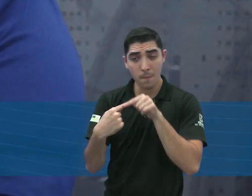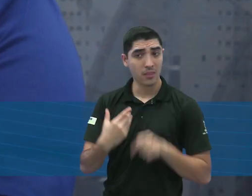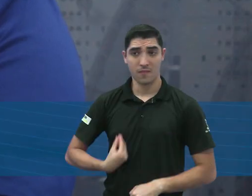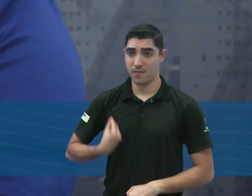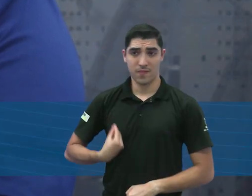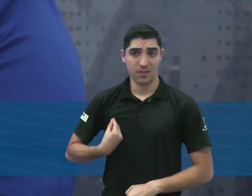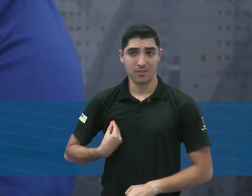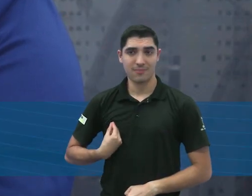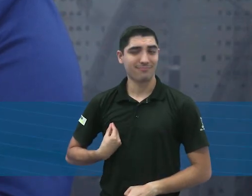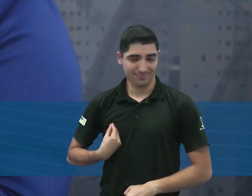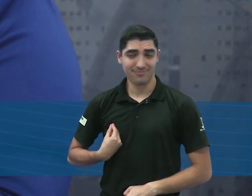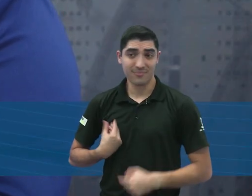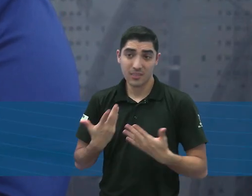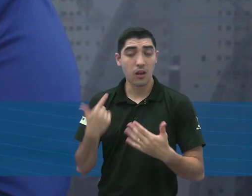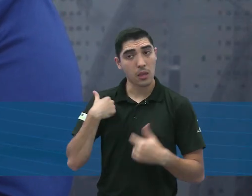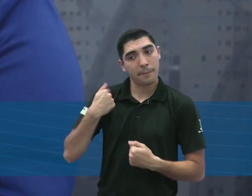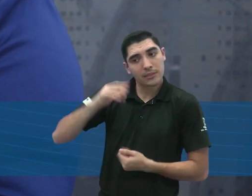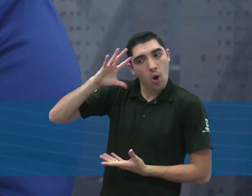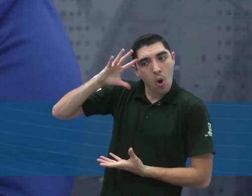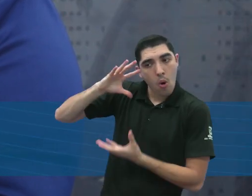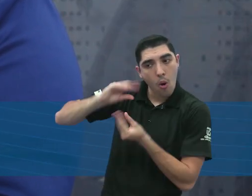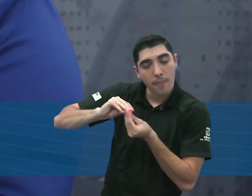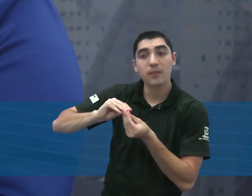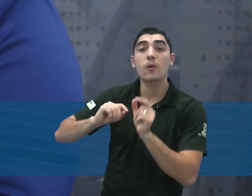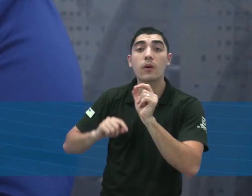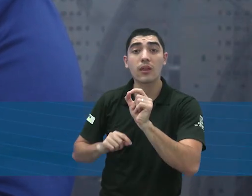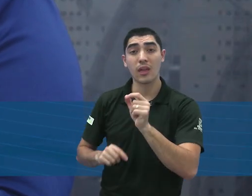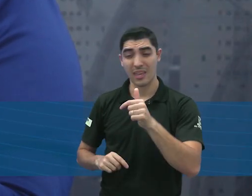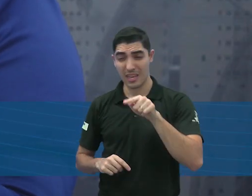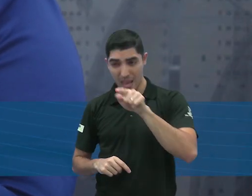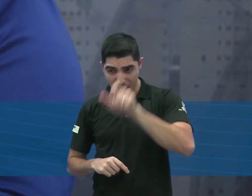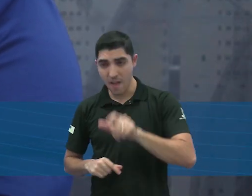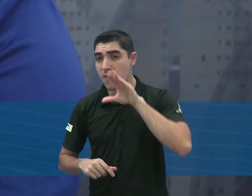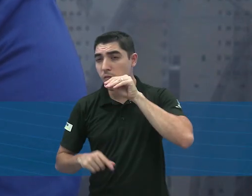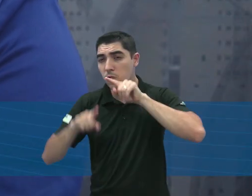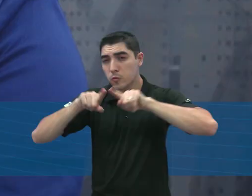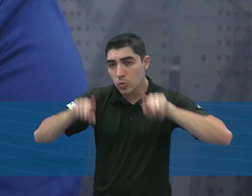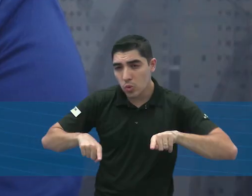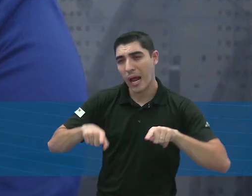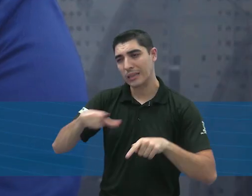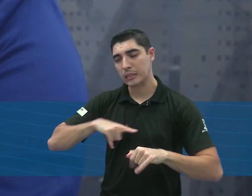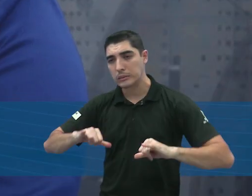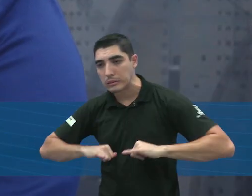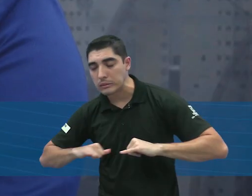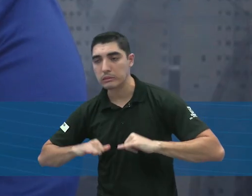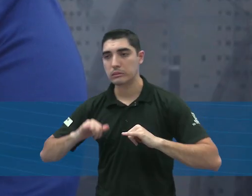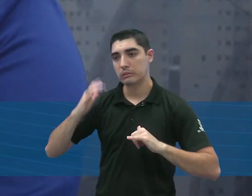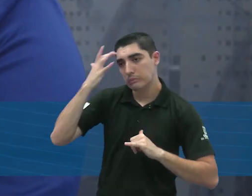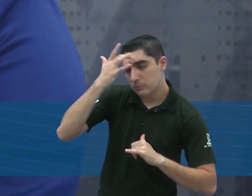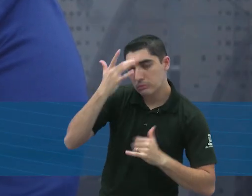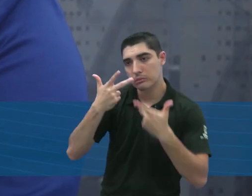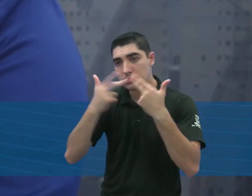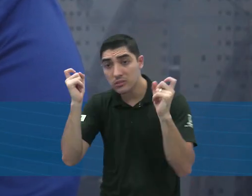vida pessoal também. Então, compreender esses momentos que o colaborador está passando e poder orientar ele nesse sentido. Às vezes, o